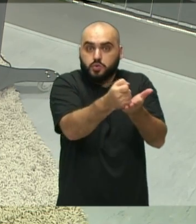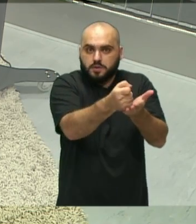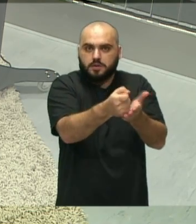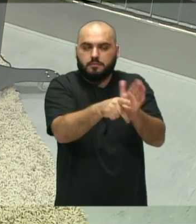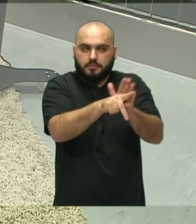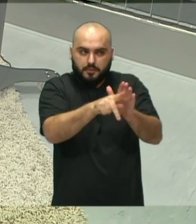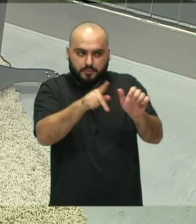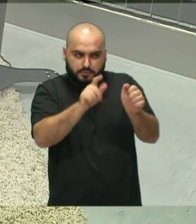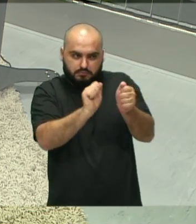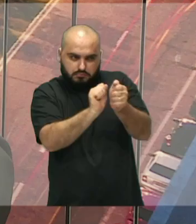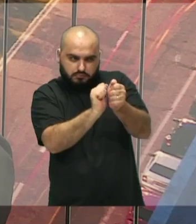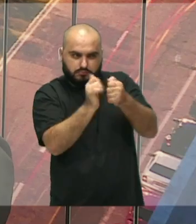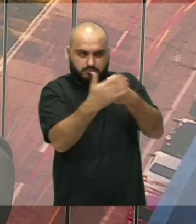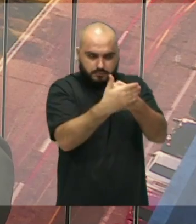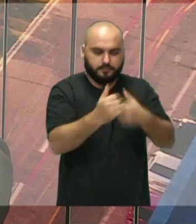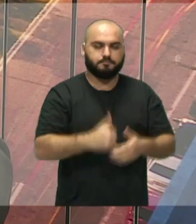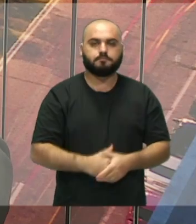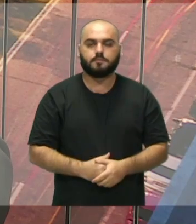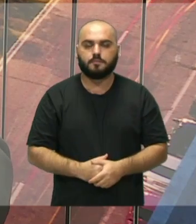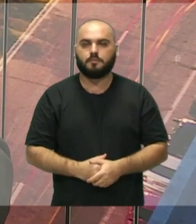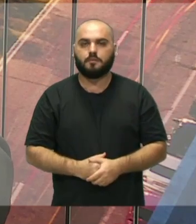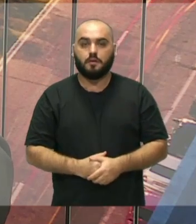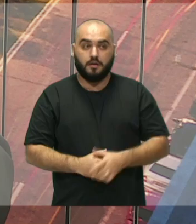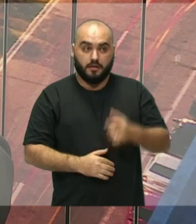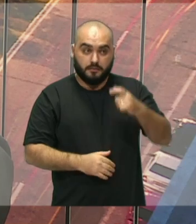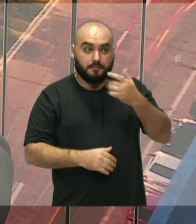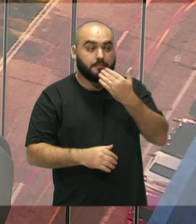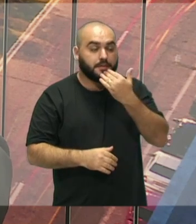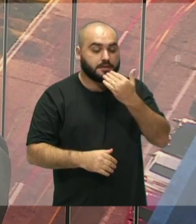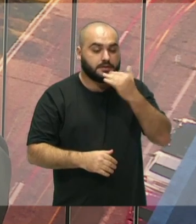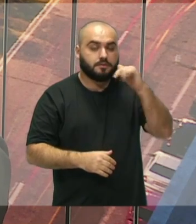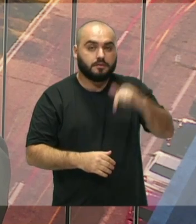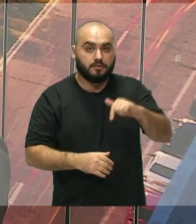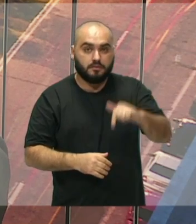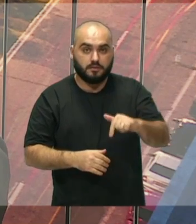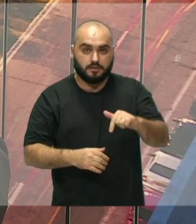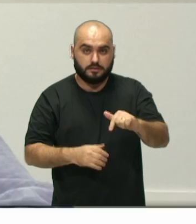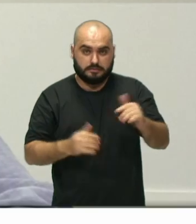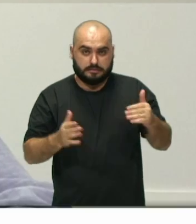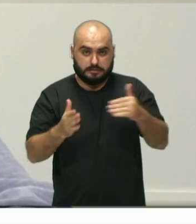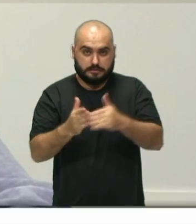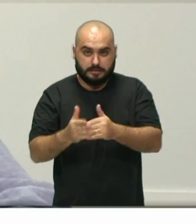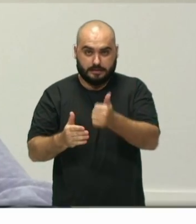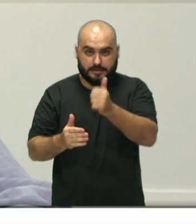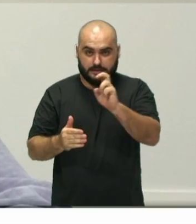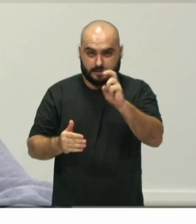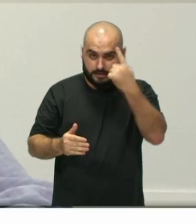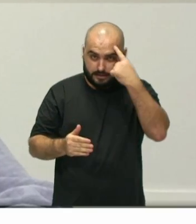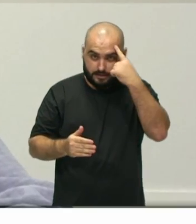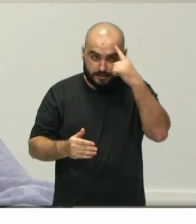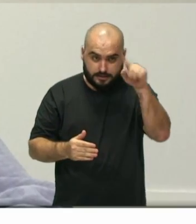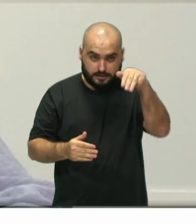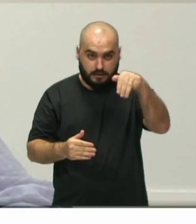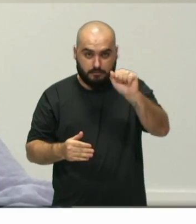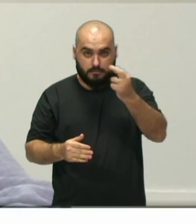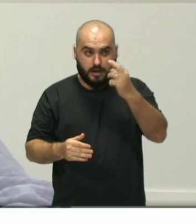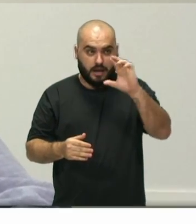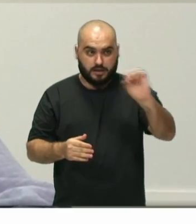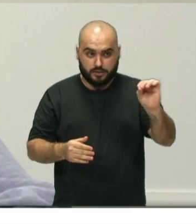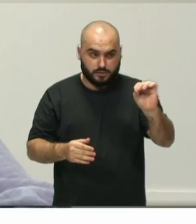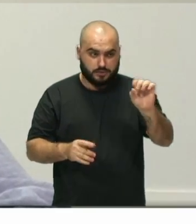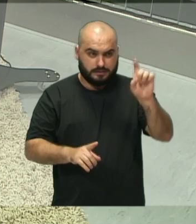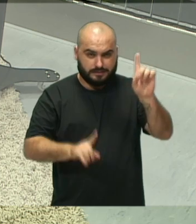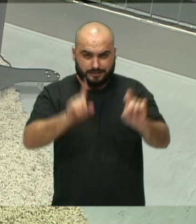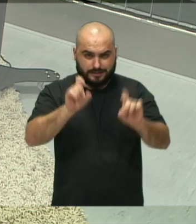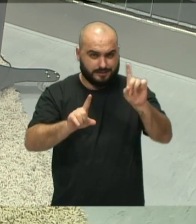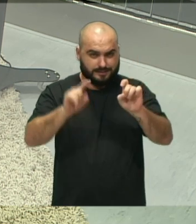O senhor está pedindo nesse instante, primeira quinzena de março, uma testagem em massa em toda a